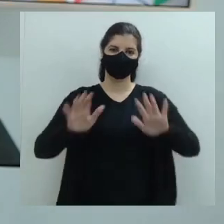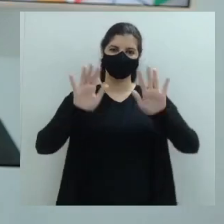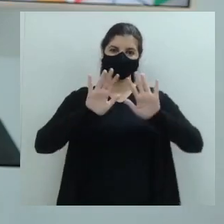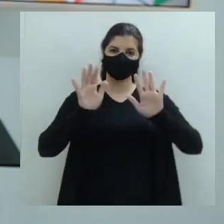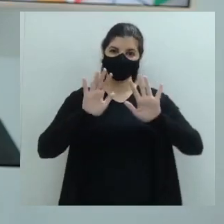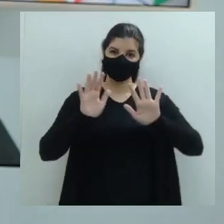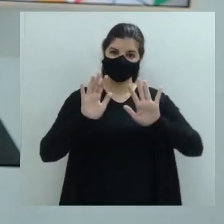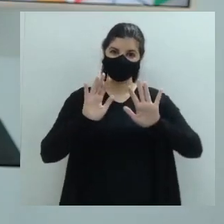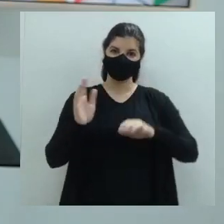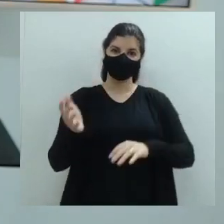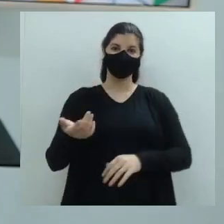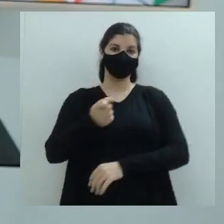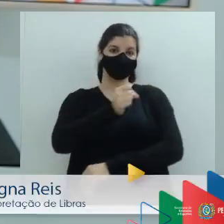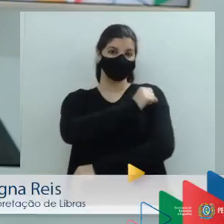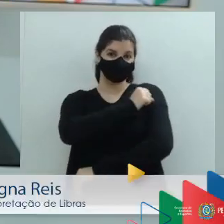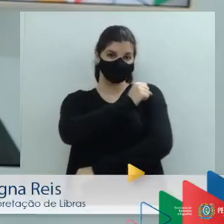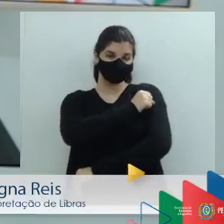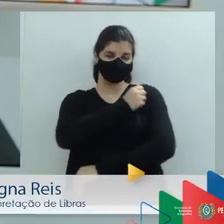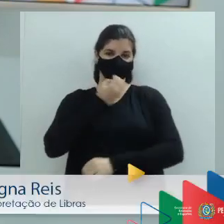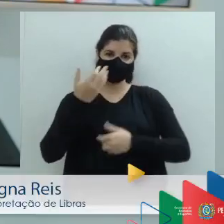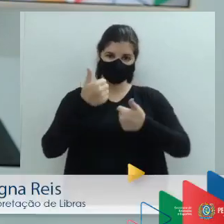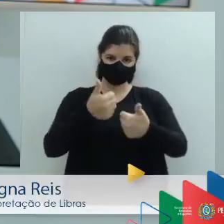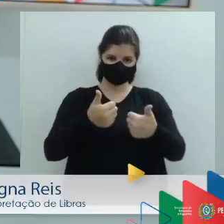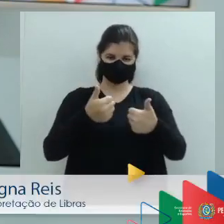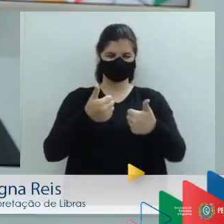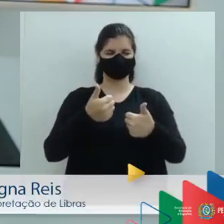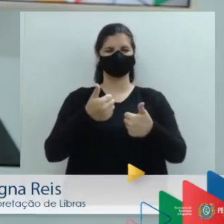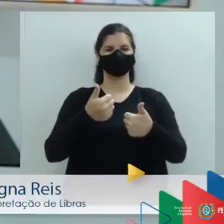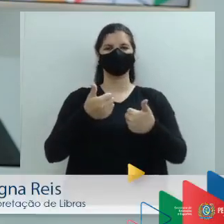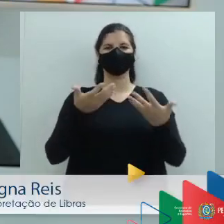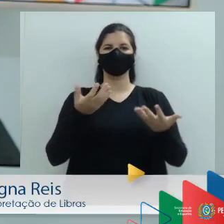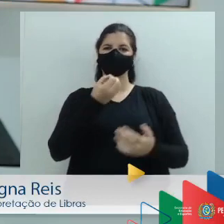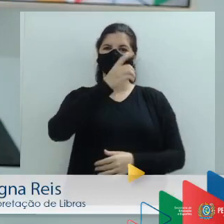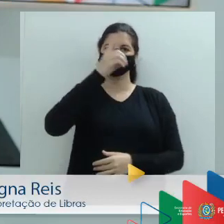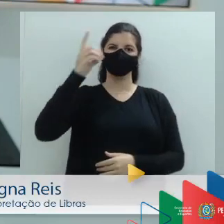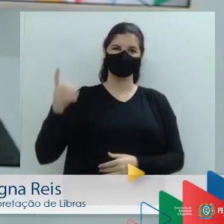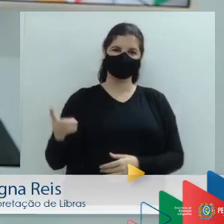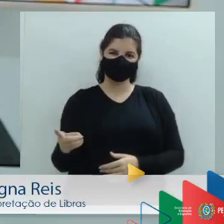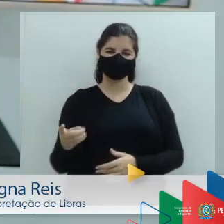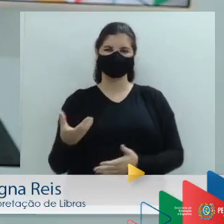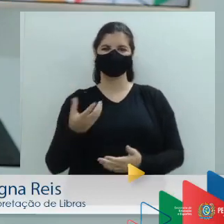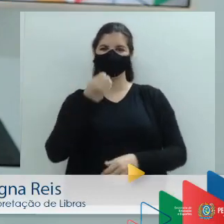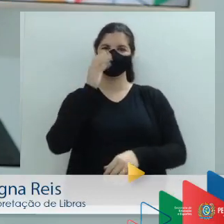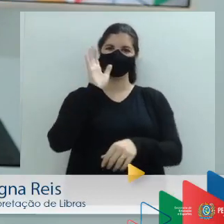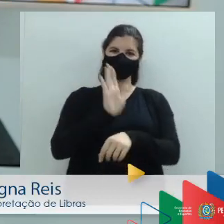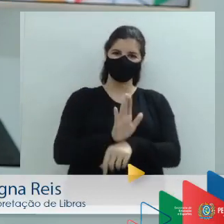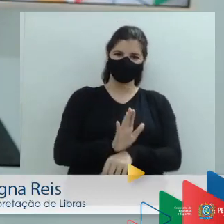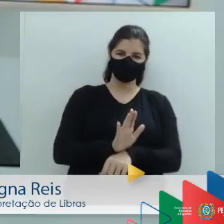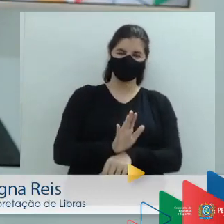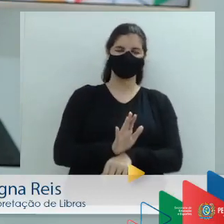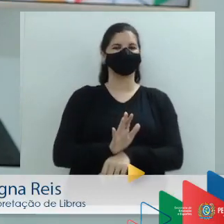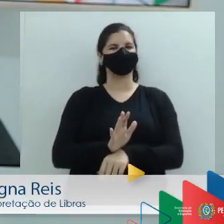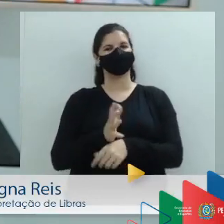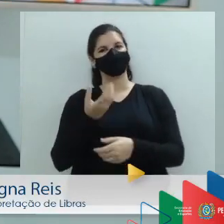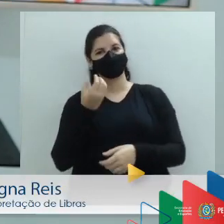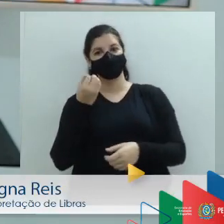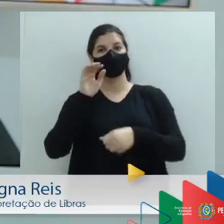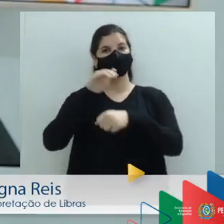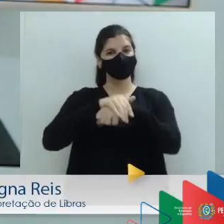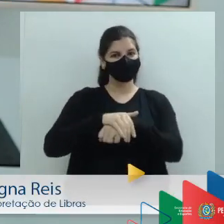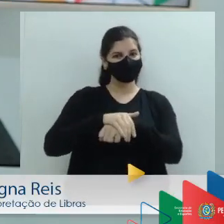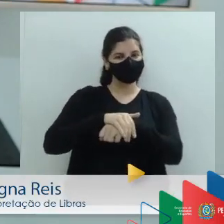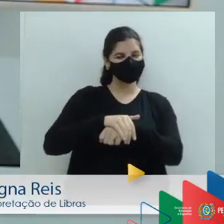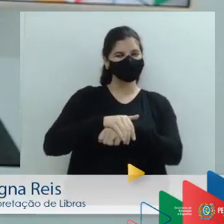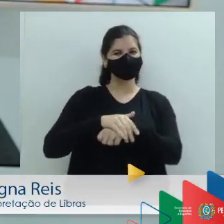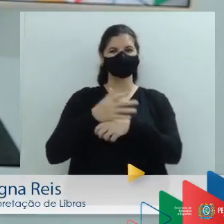Olá, galerinha do oitavo ano, tudo bem com vocês? Um bom dia, uma boa tarde, uma boa